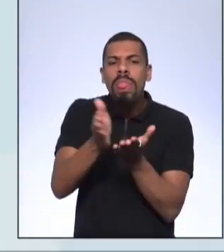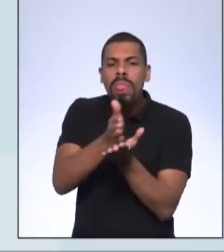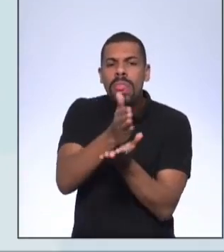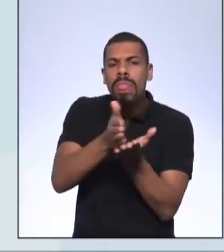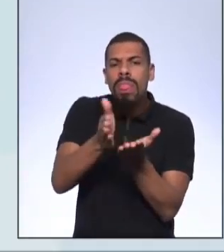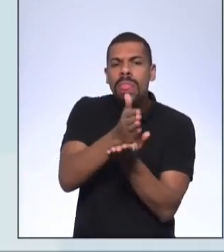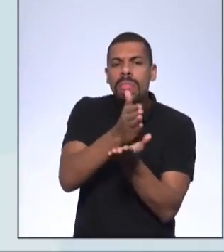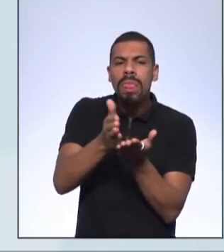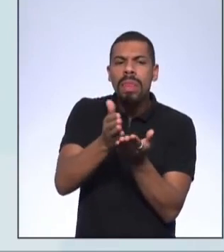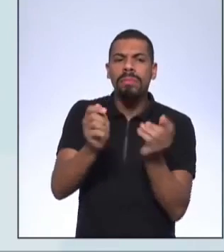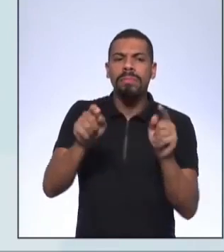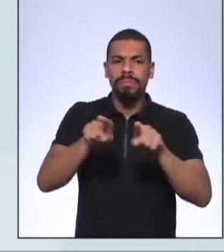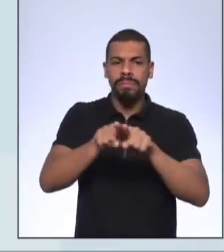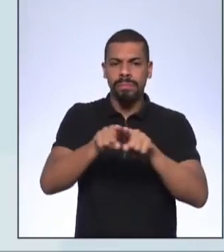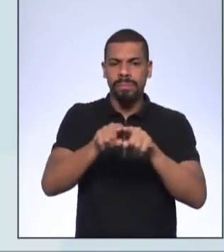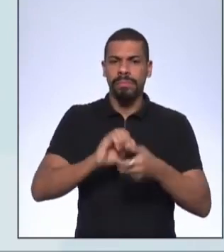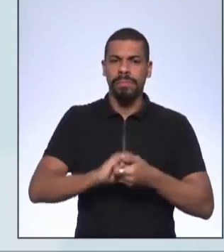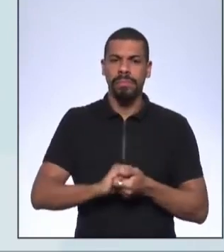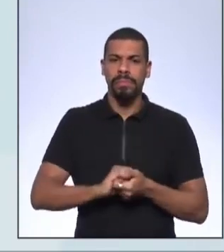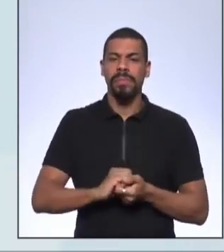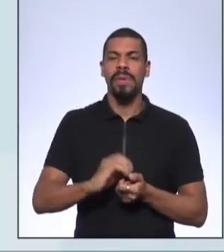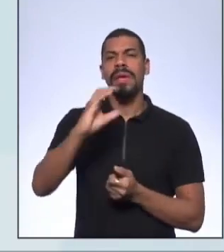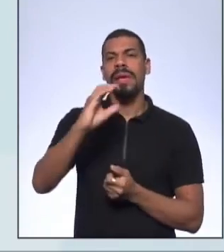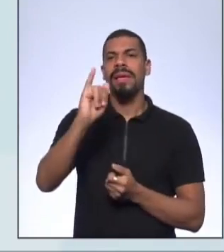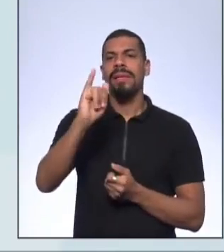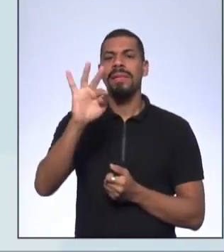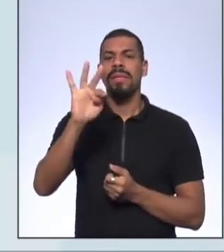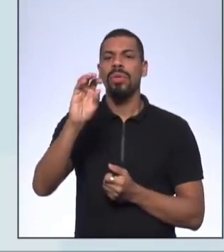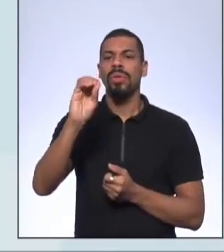citoplasmática, ou citocinese, tá? E a